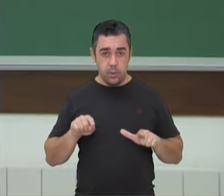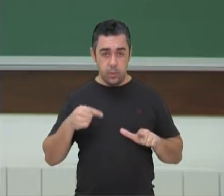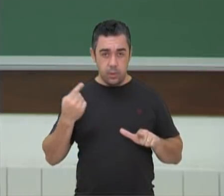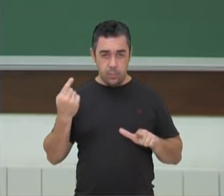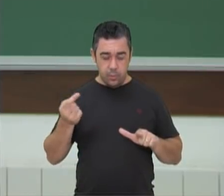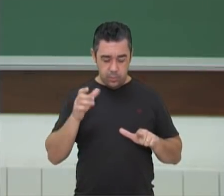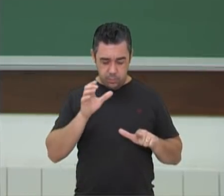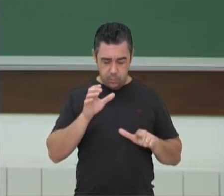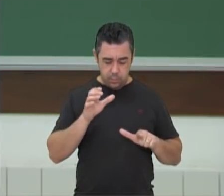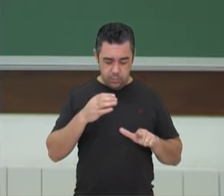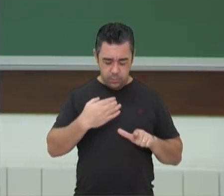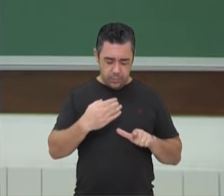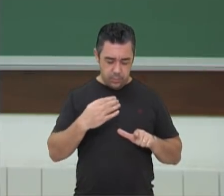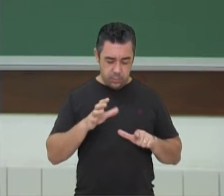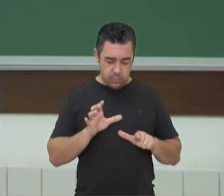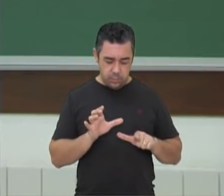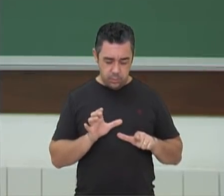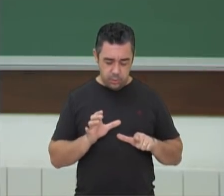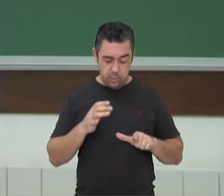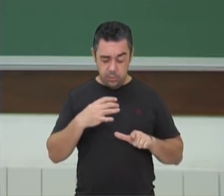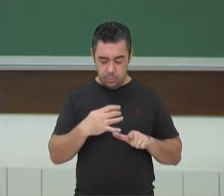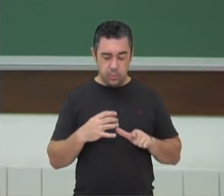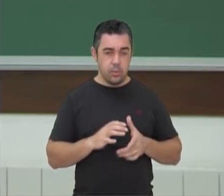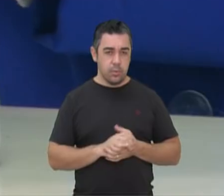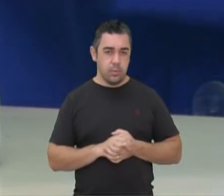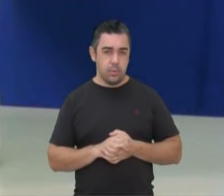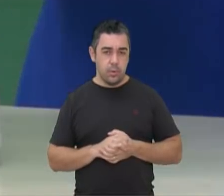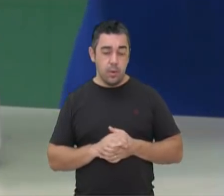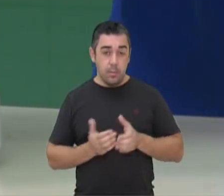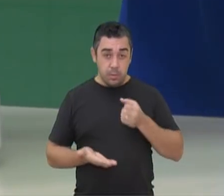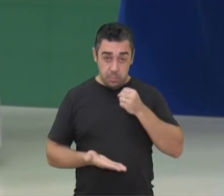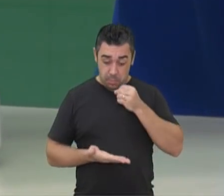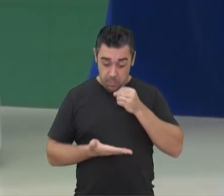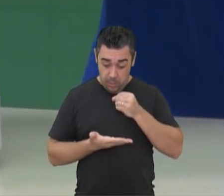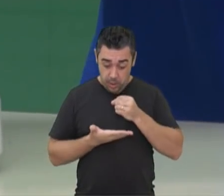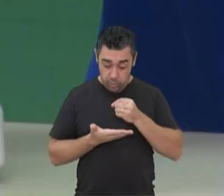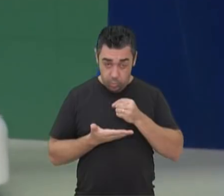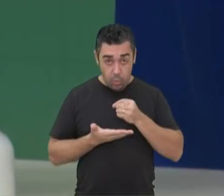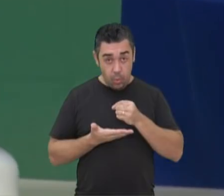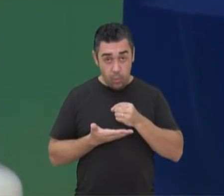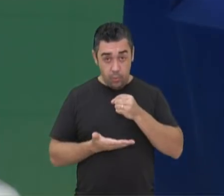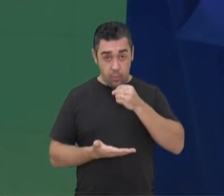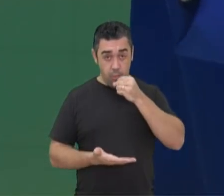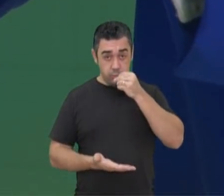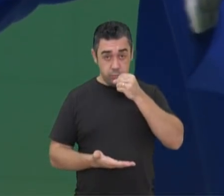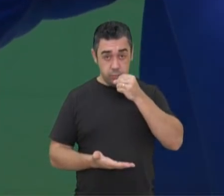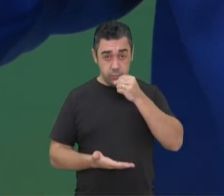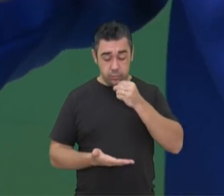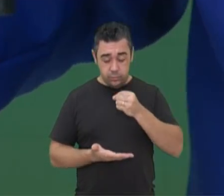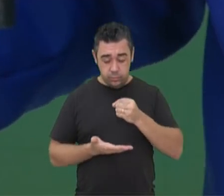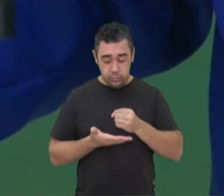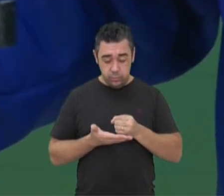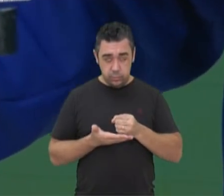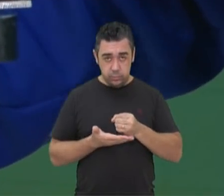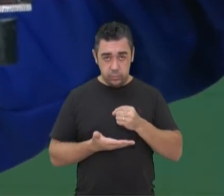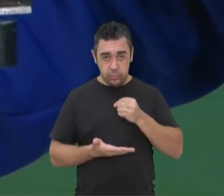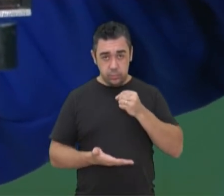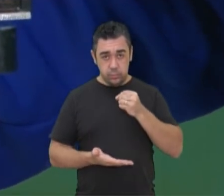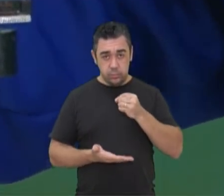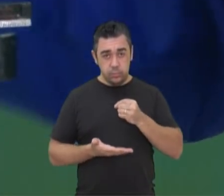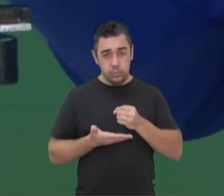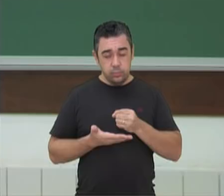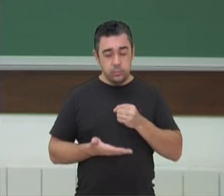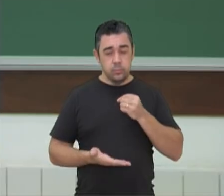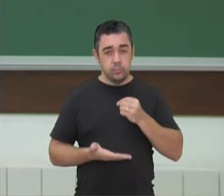macrométrico. Trago mais próximo ou mais afastado das lentes objetivas, perto do